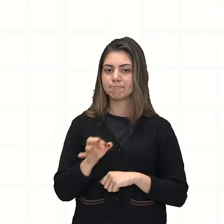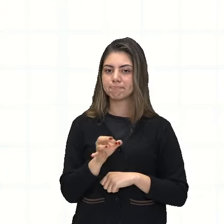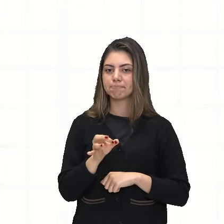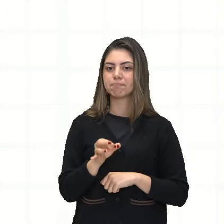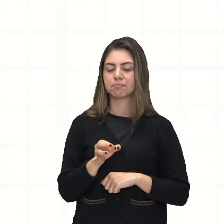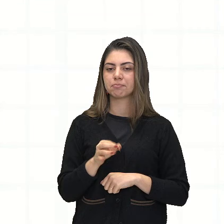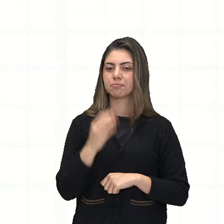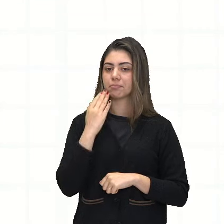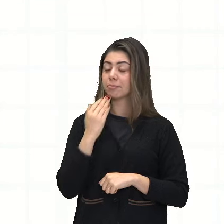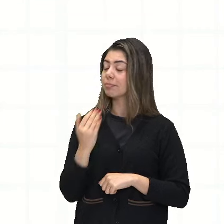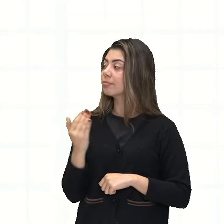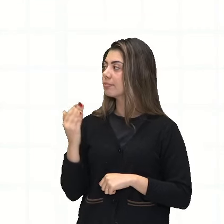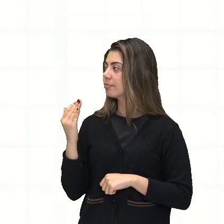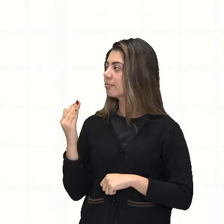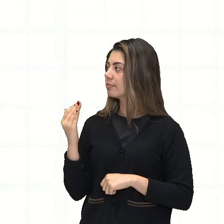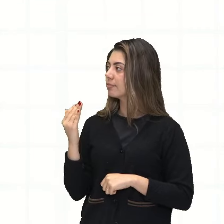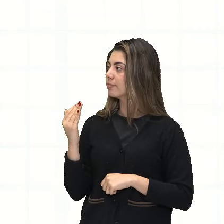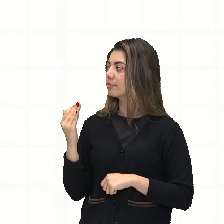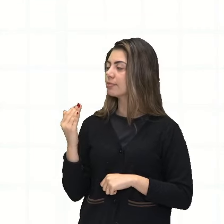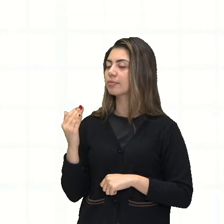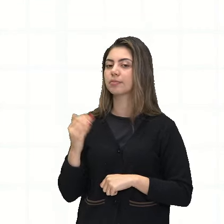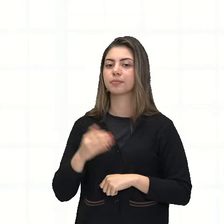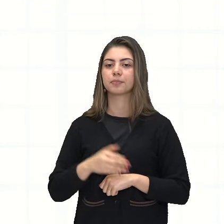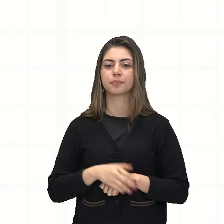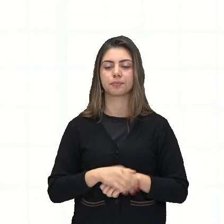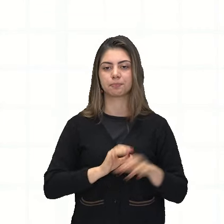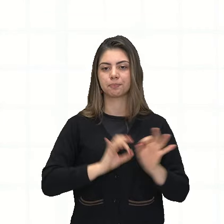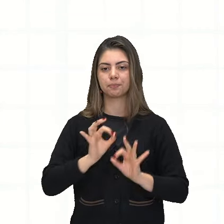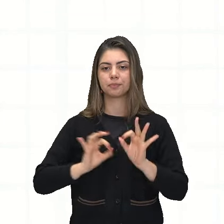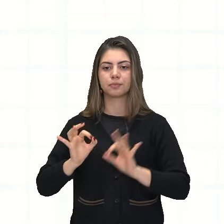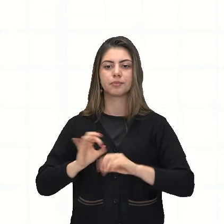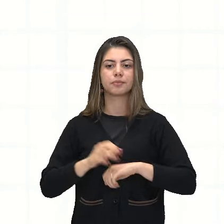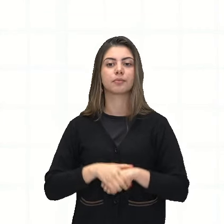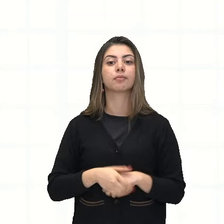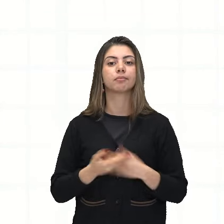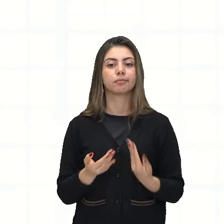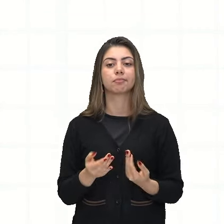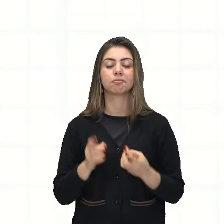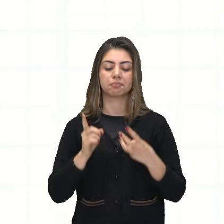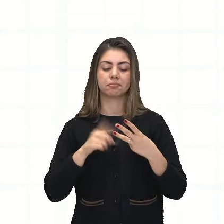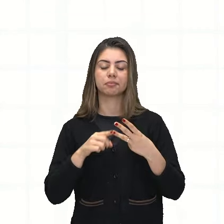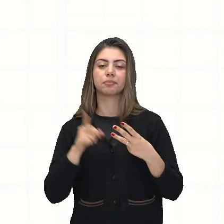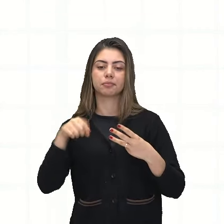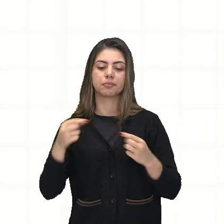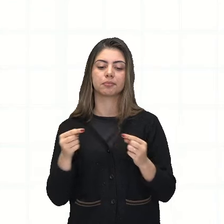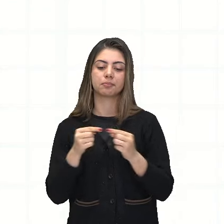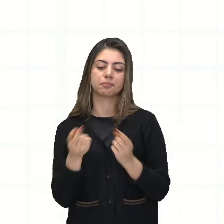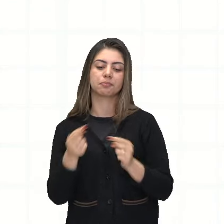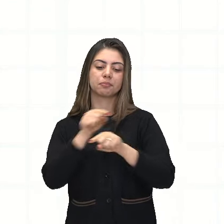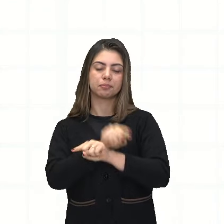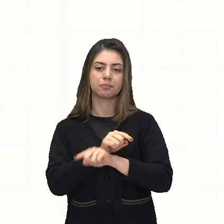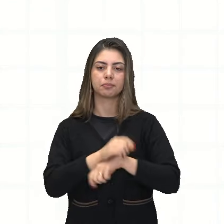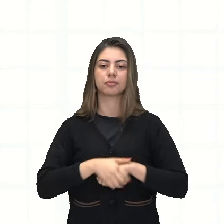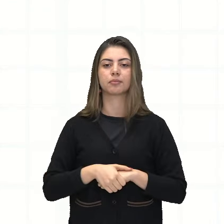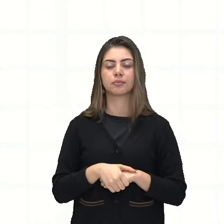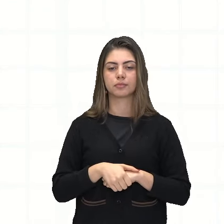Esse V saiu feio. Deixa eu apagar aqui. A ideia de adversidade.